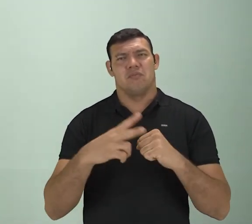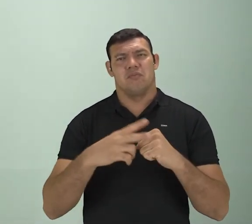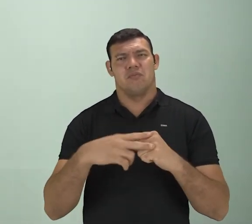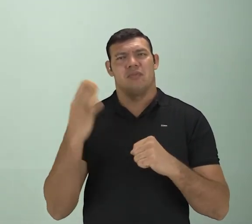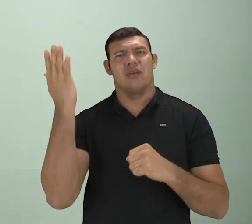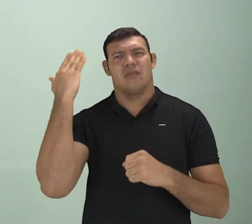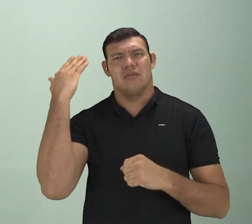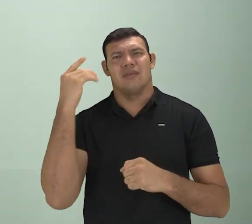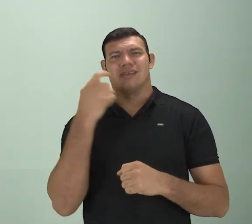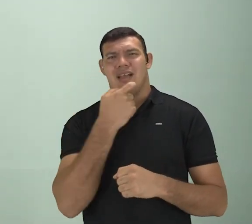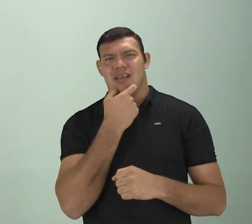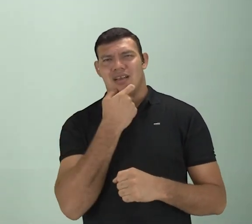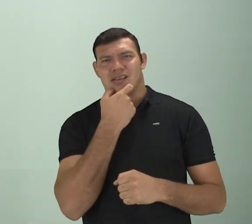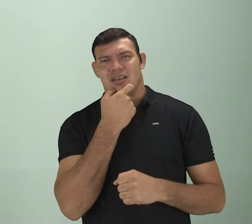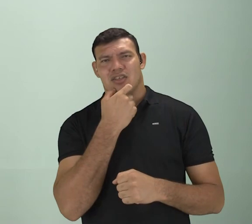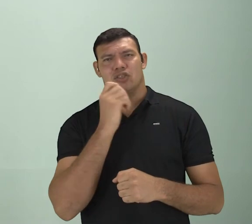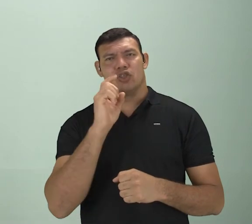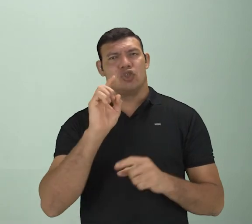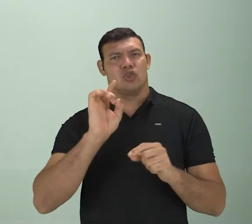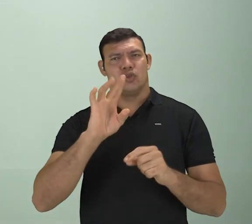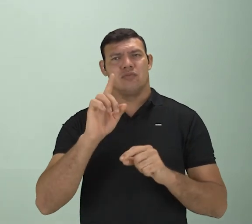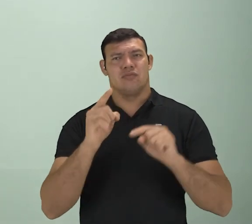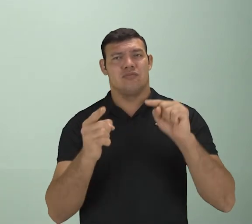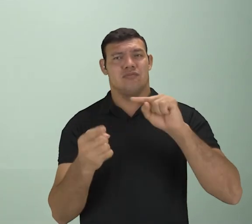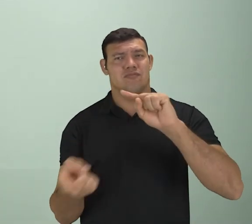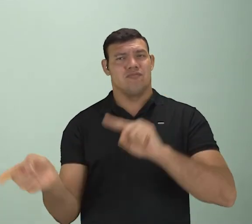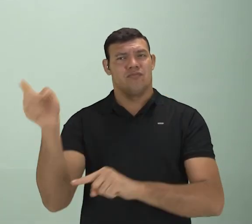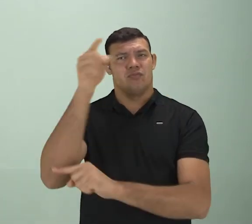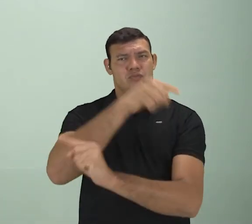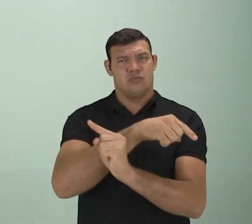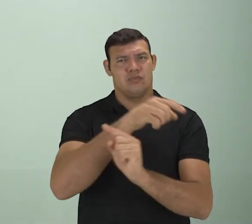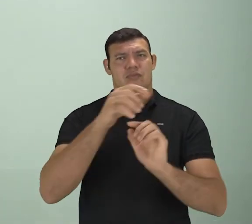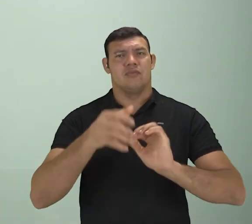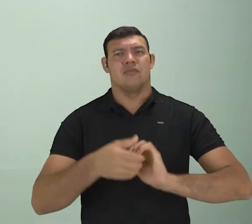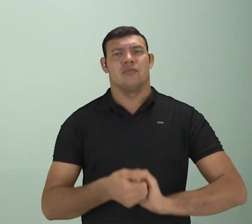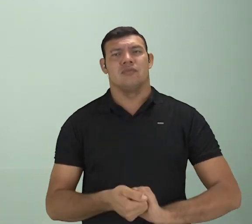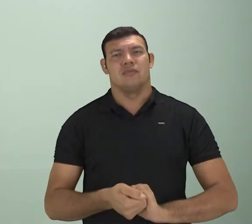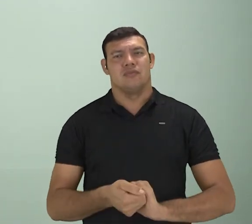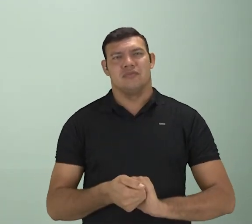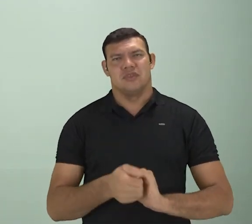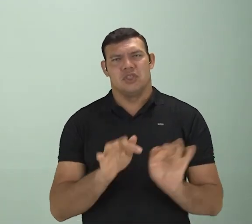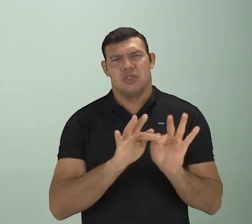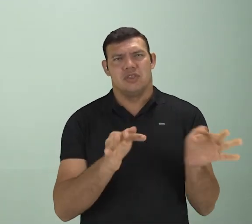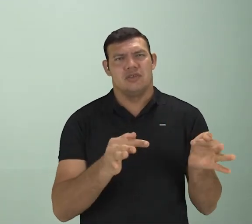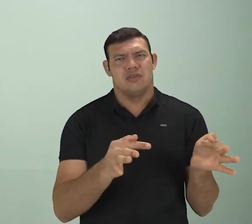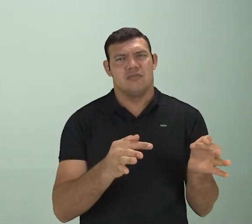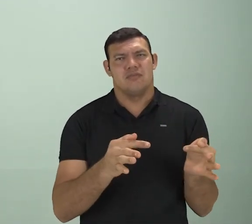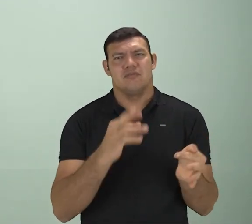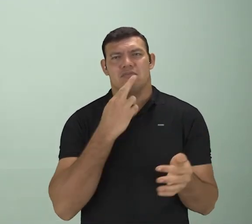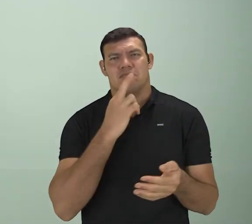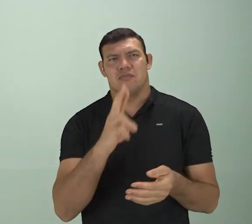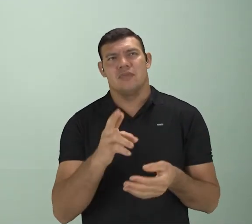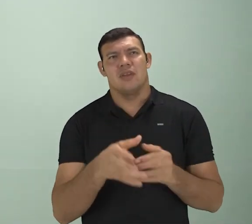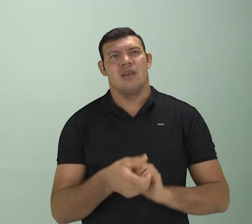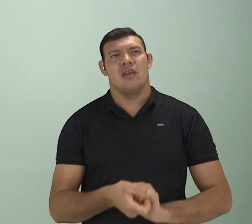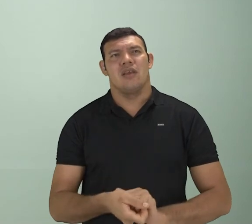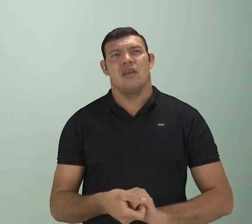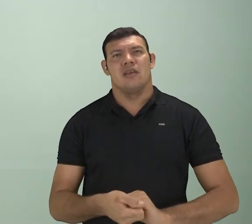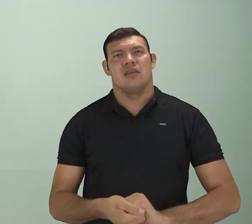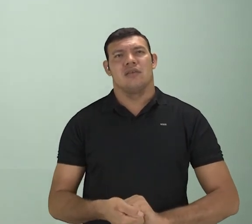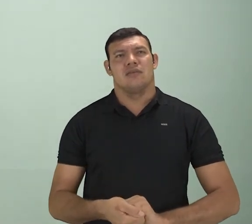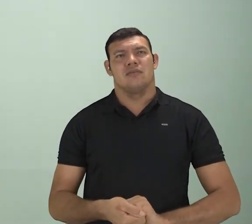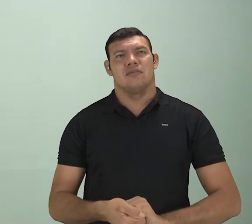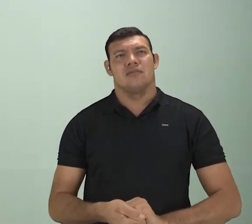no inglês você invertemos e vocês perceberam que foi bem simples de fazer o que então vamos fazer um